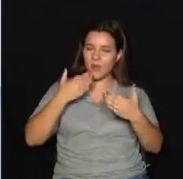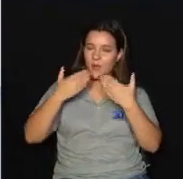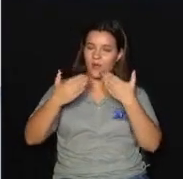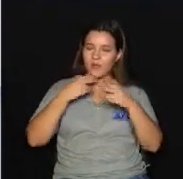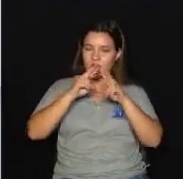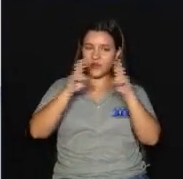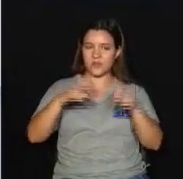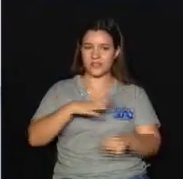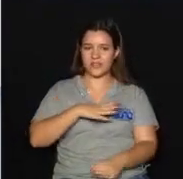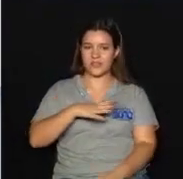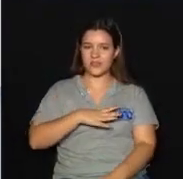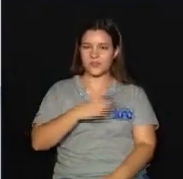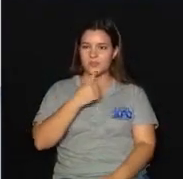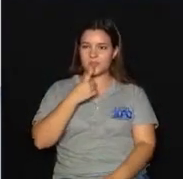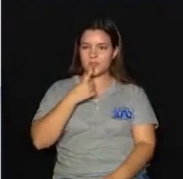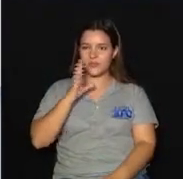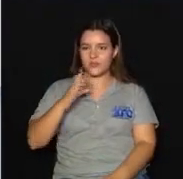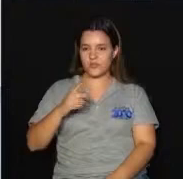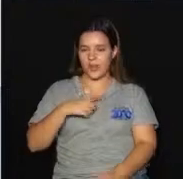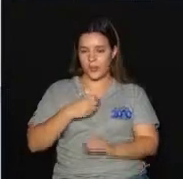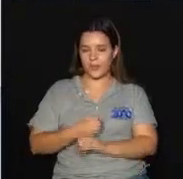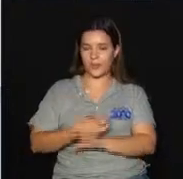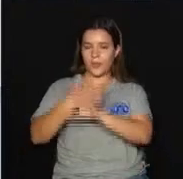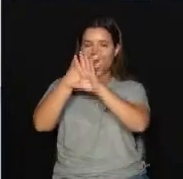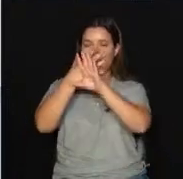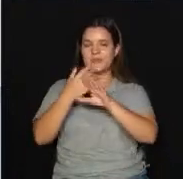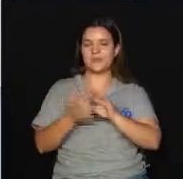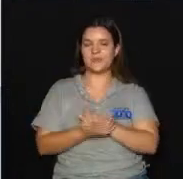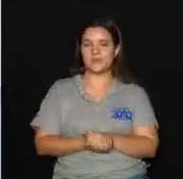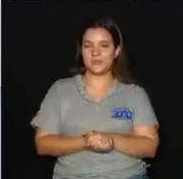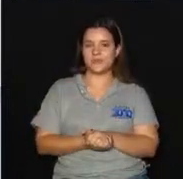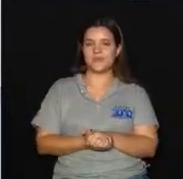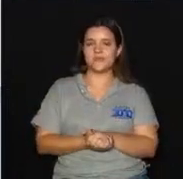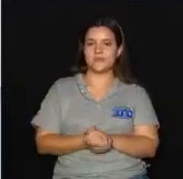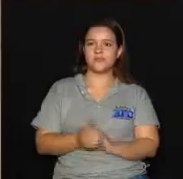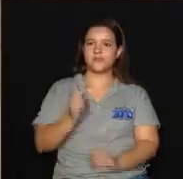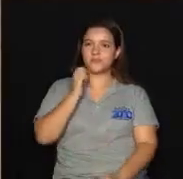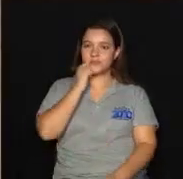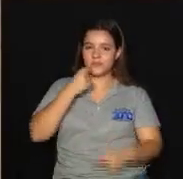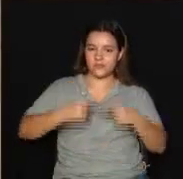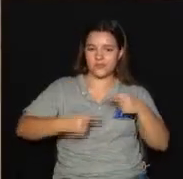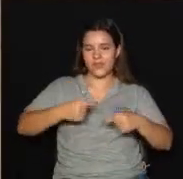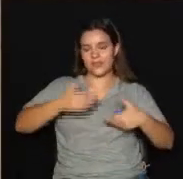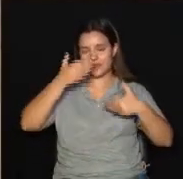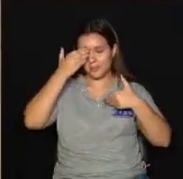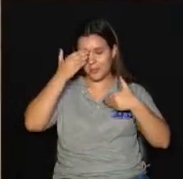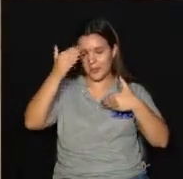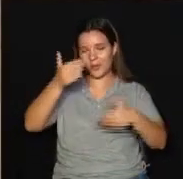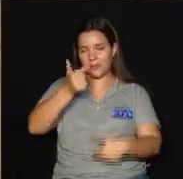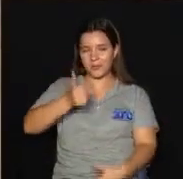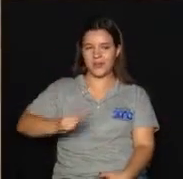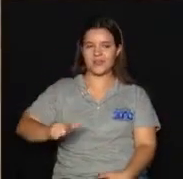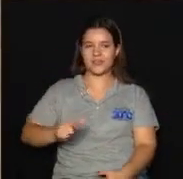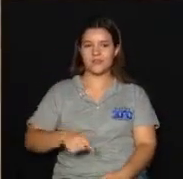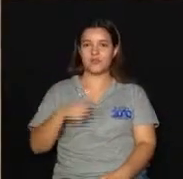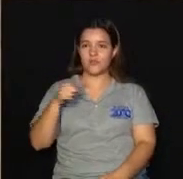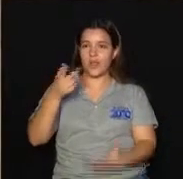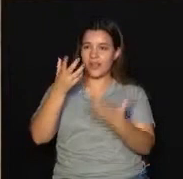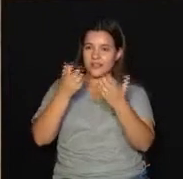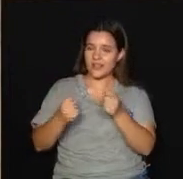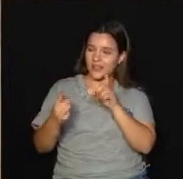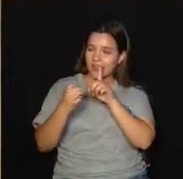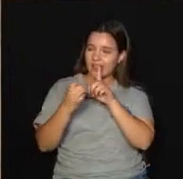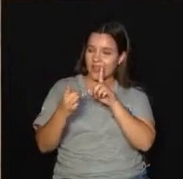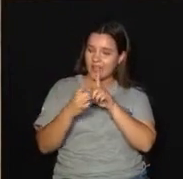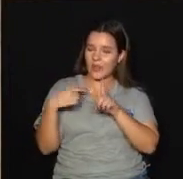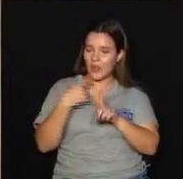Campinas. Então, já aparece aqui na minha tela, cientista político. Paulo, muito obrigado novamente por você atender a